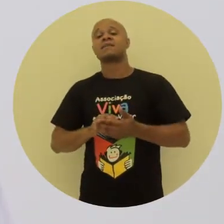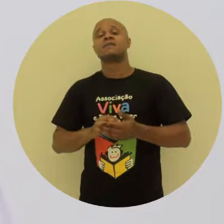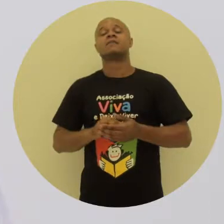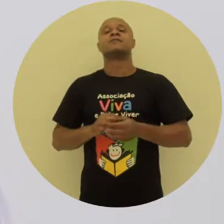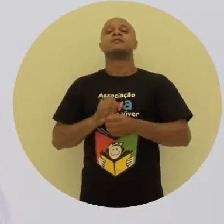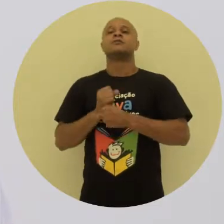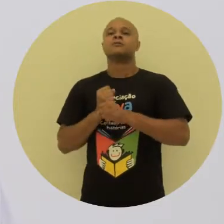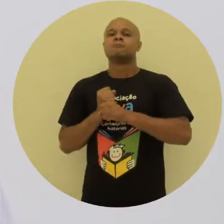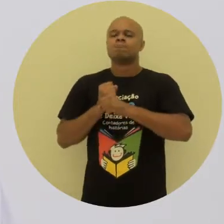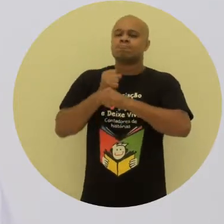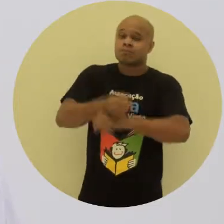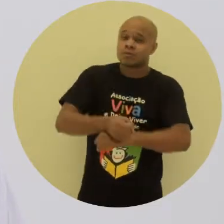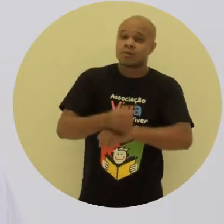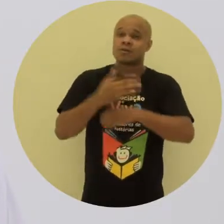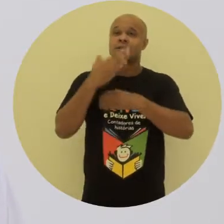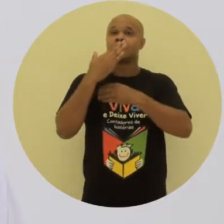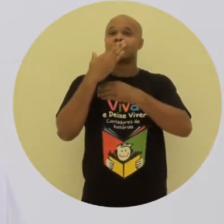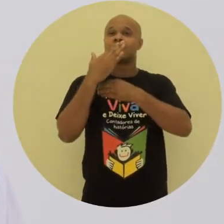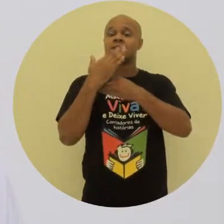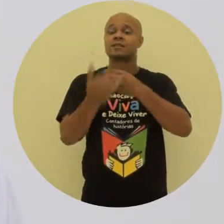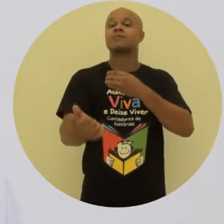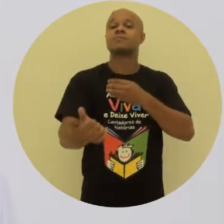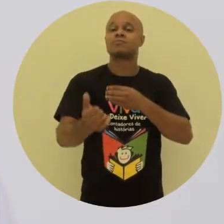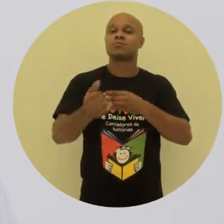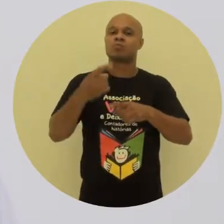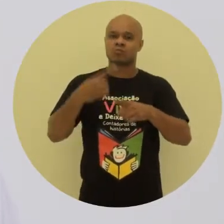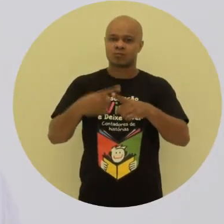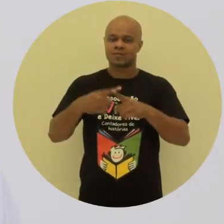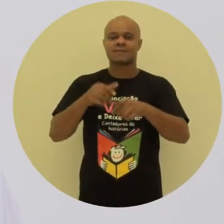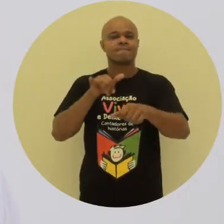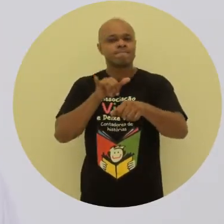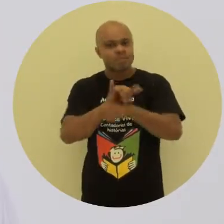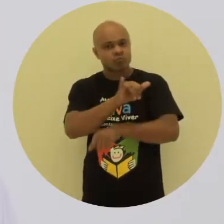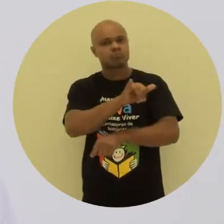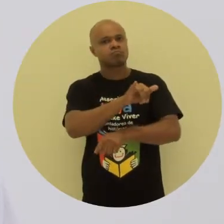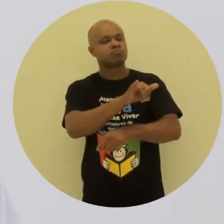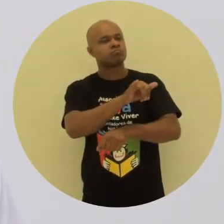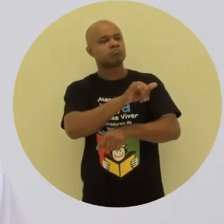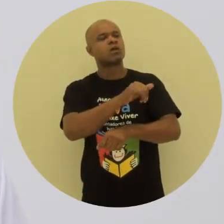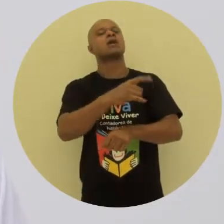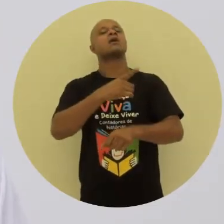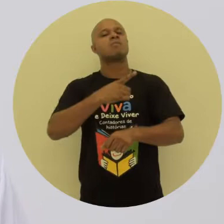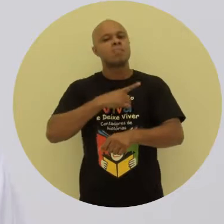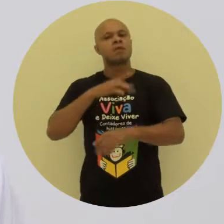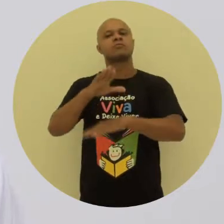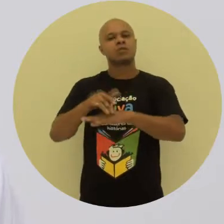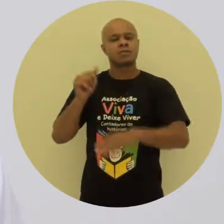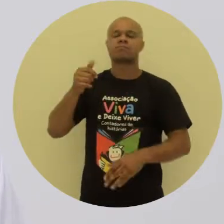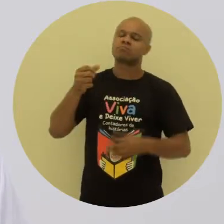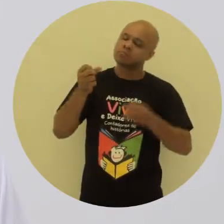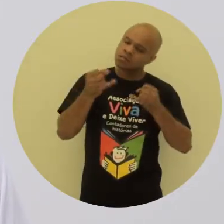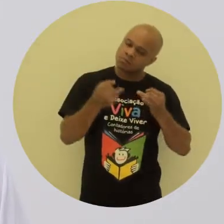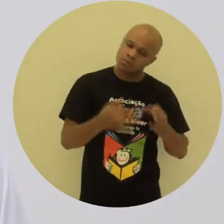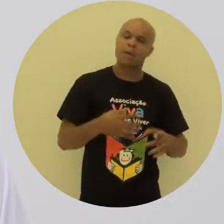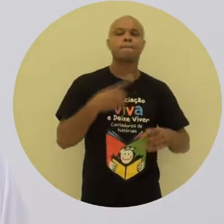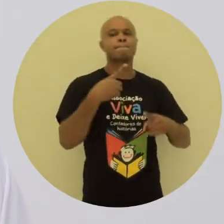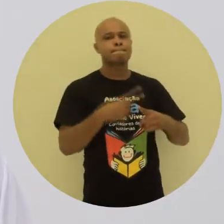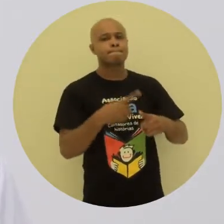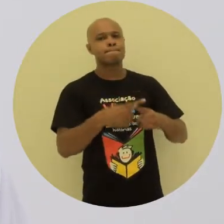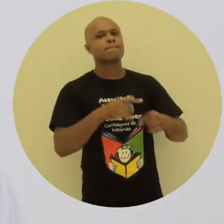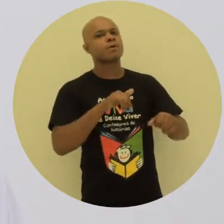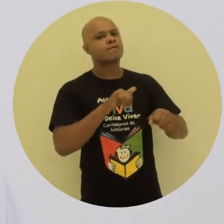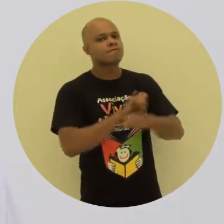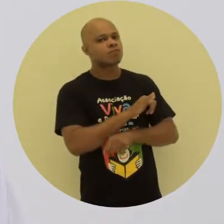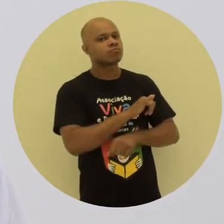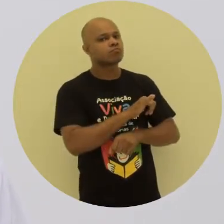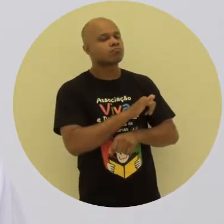chamar. Nós só somos chatos quando o indivíduo começa a faltar. Então, nós vamos lá ajudá-lo a definir se, de